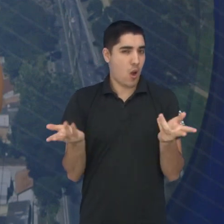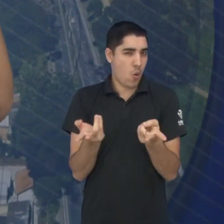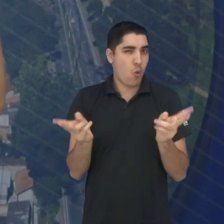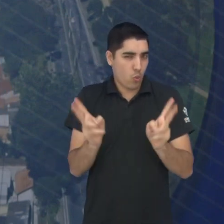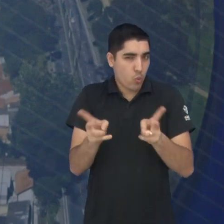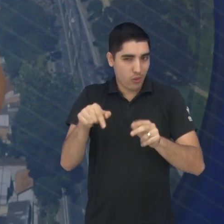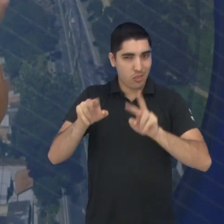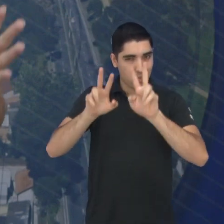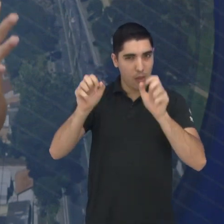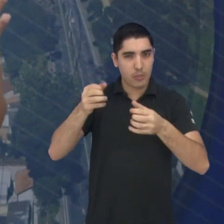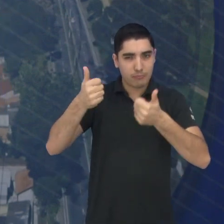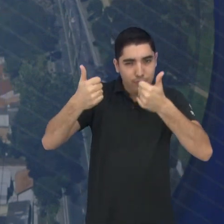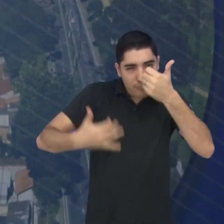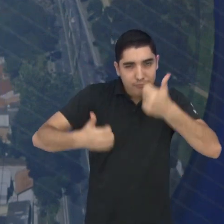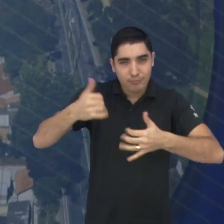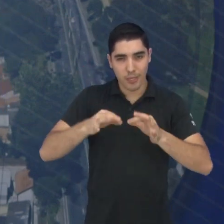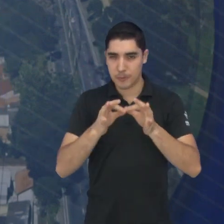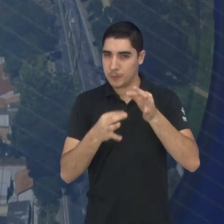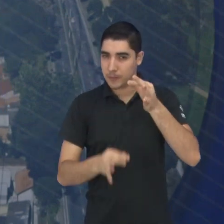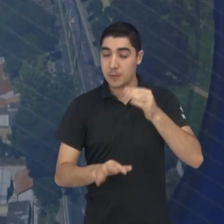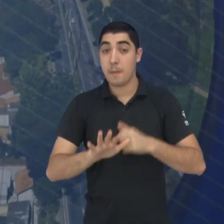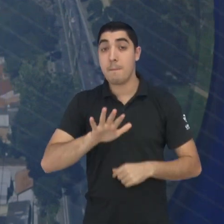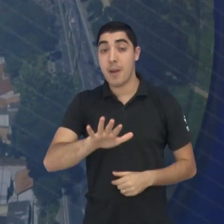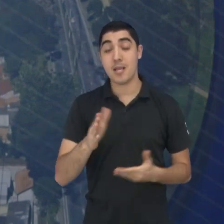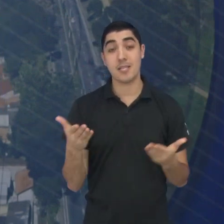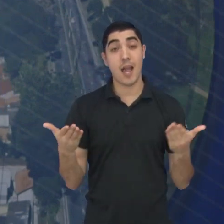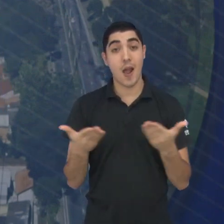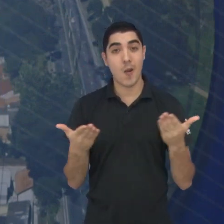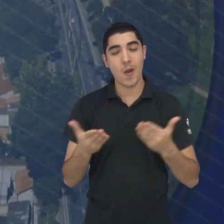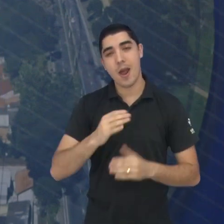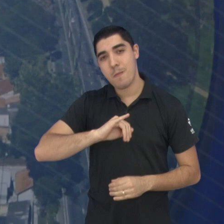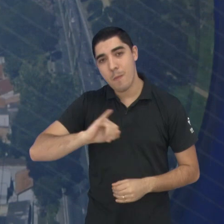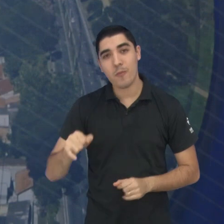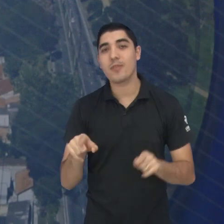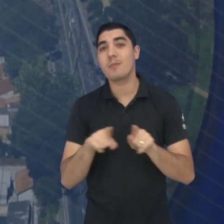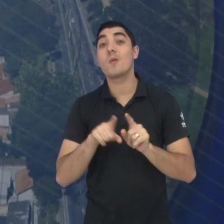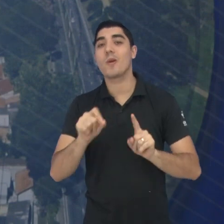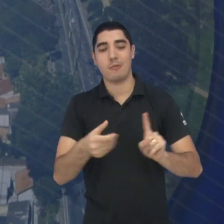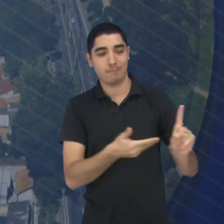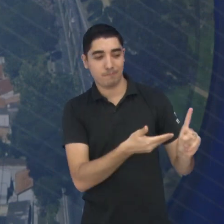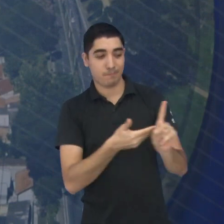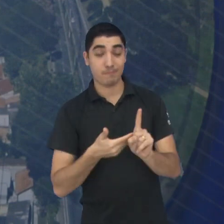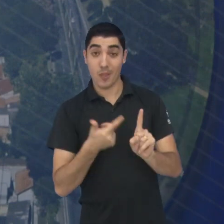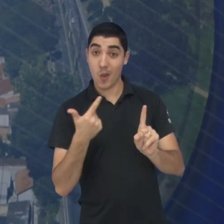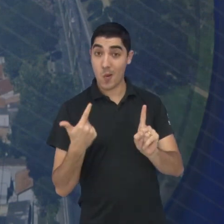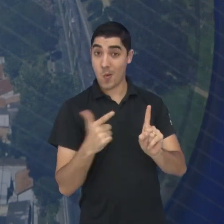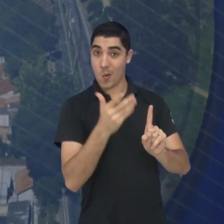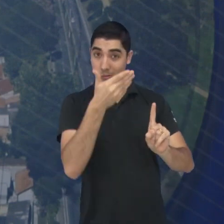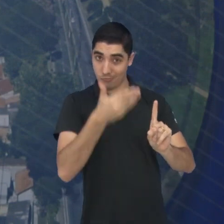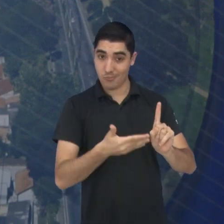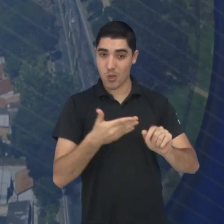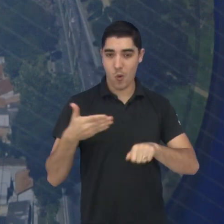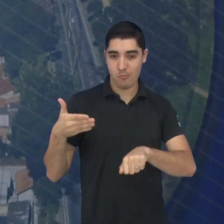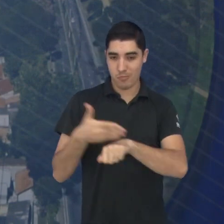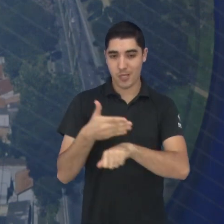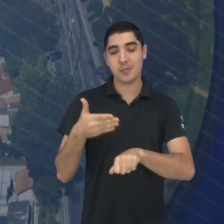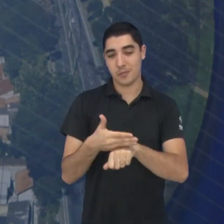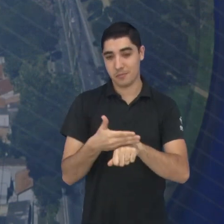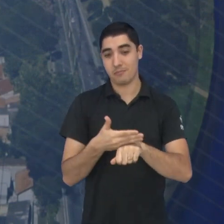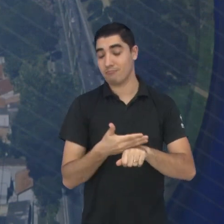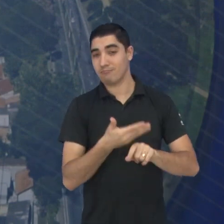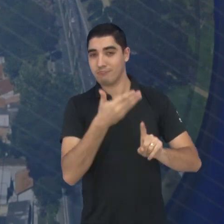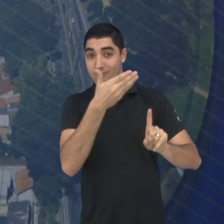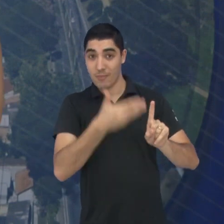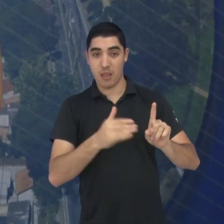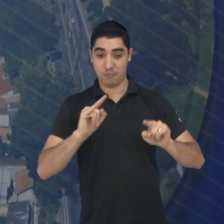ainda mais no decorrer do programa. Eu quero aproveitar para chamar também o nosso outro convidado que está participando com a gente de